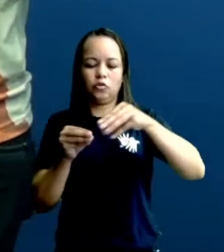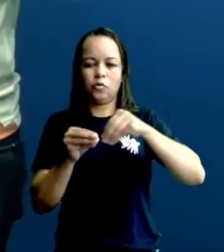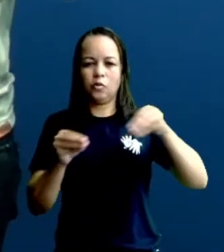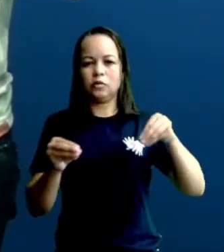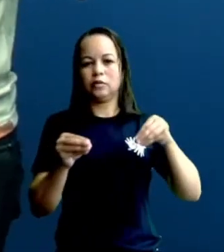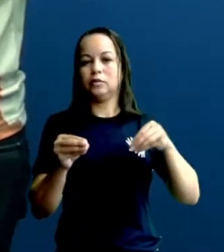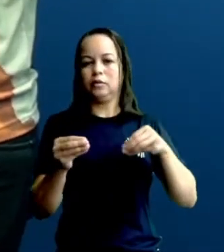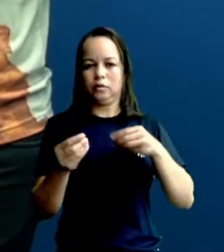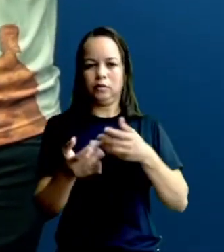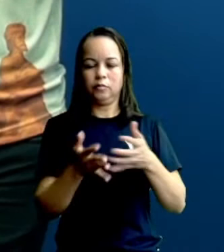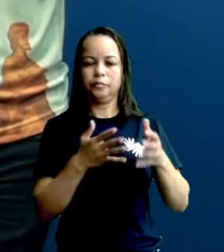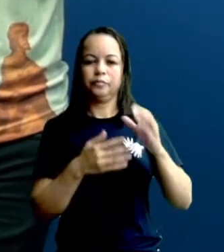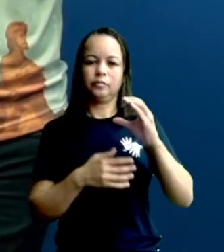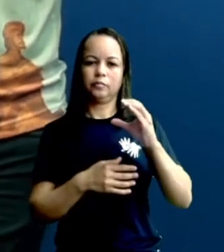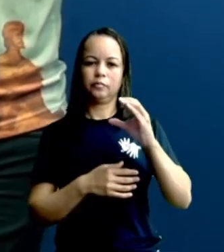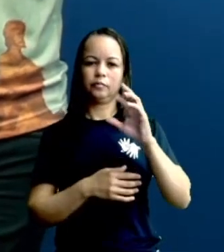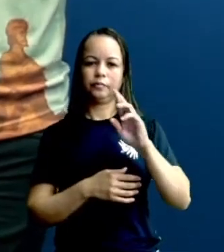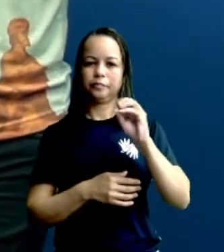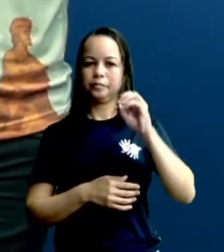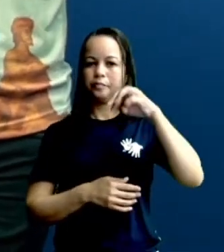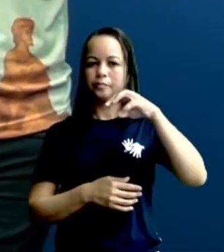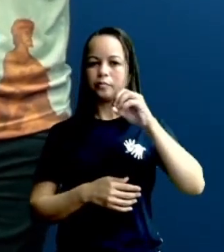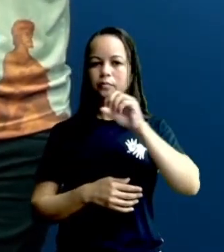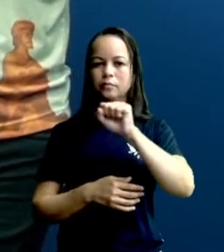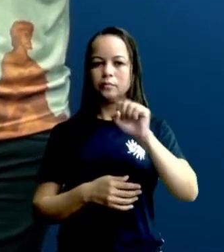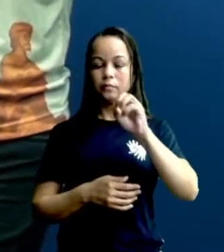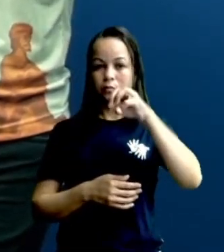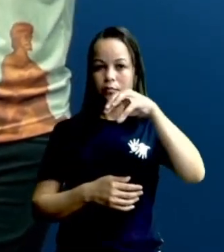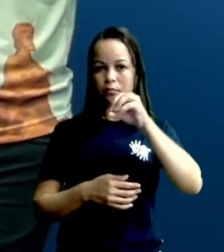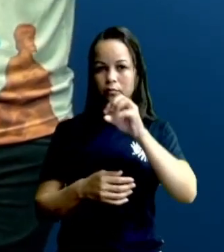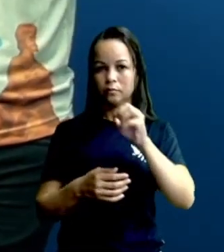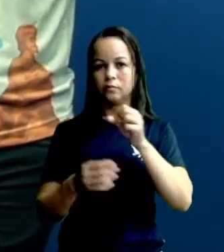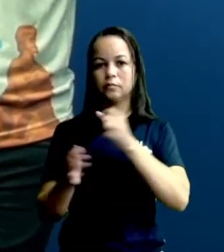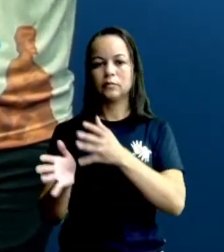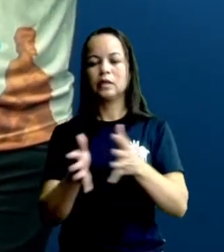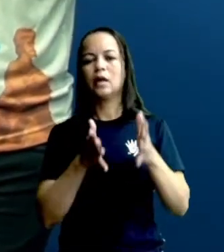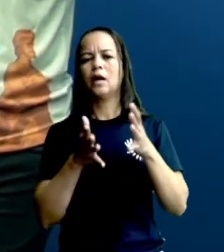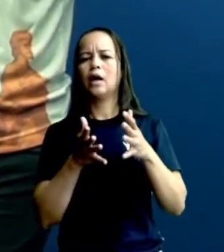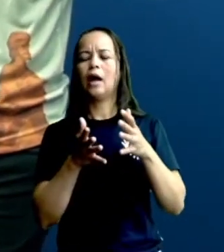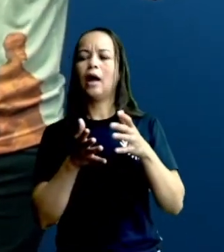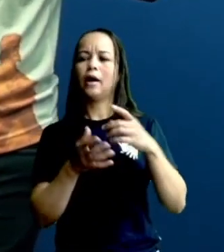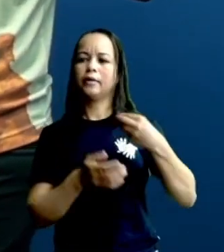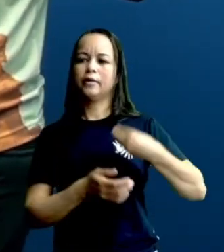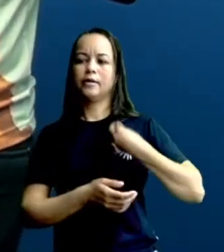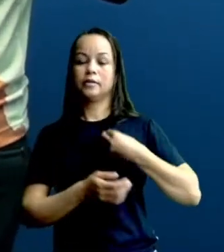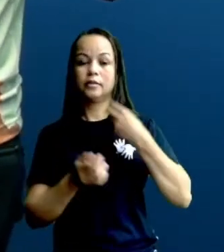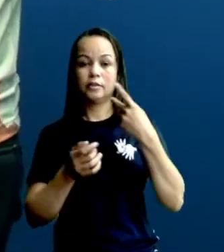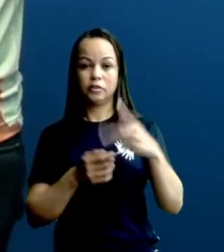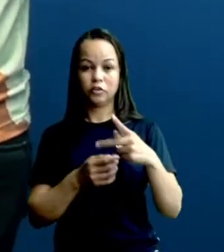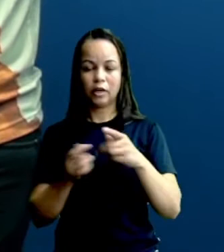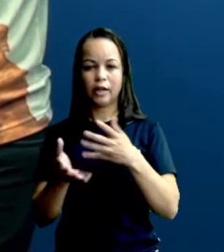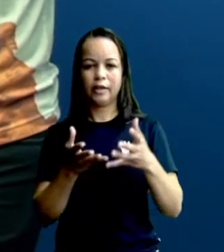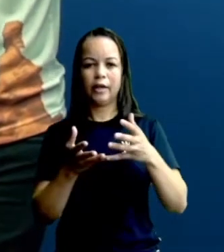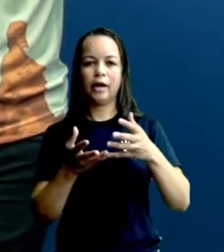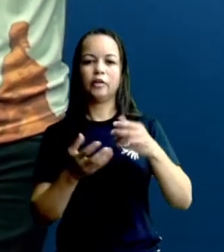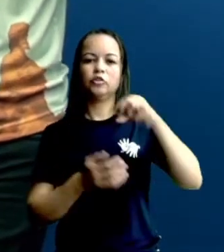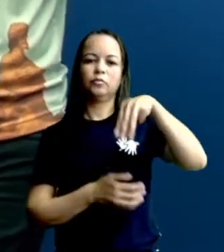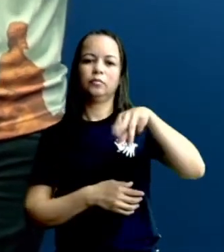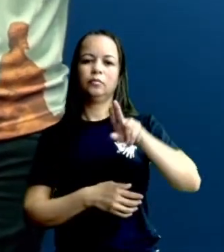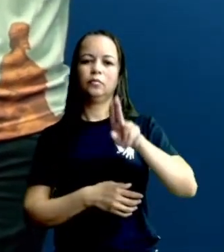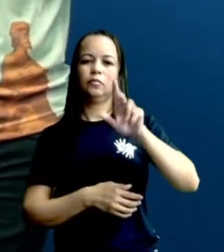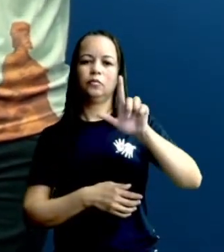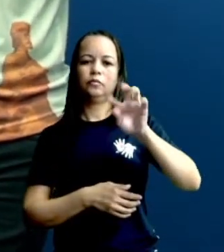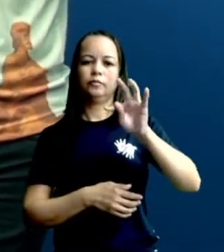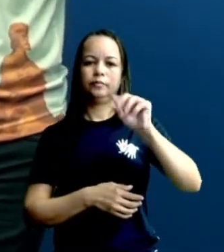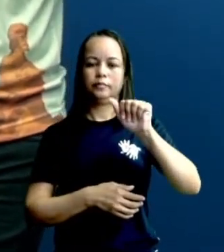de inversão de cromossomos. Então, aí está a variabilidade genética, as mutações, em